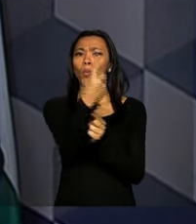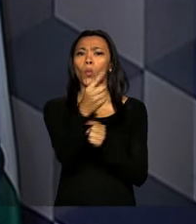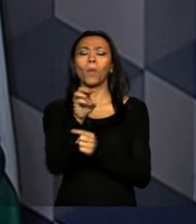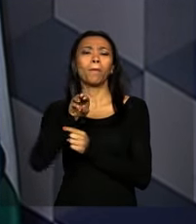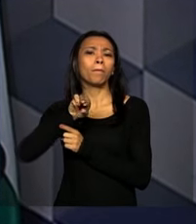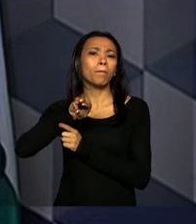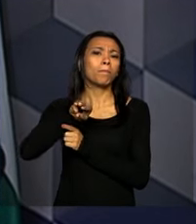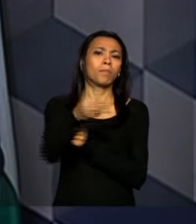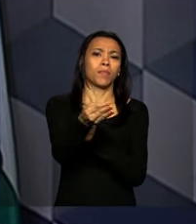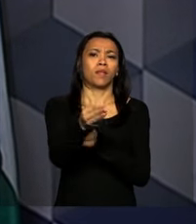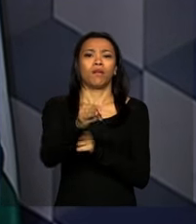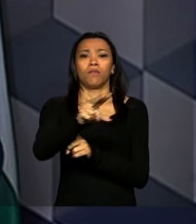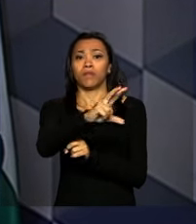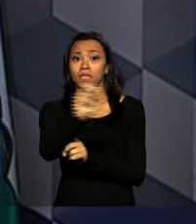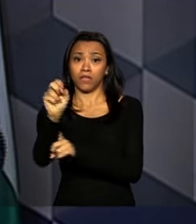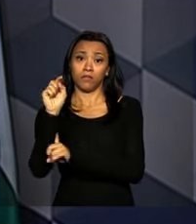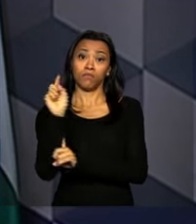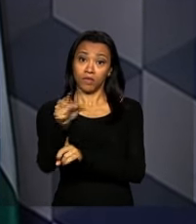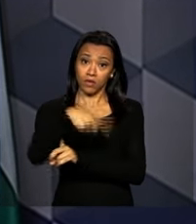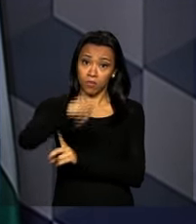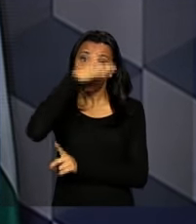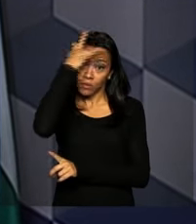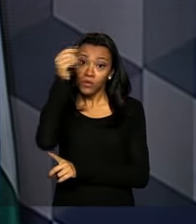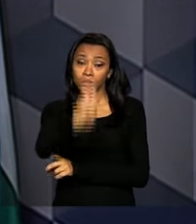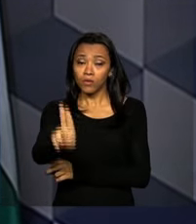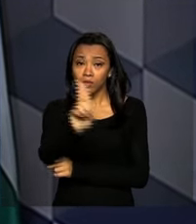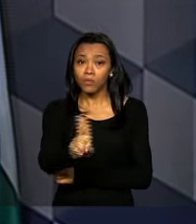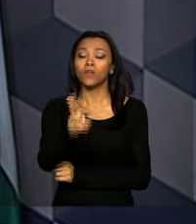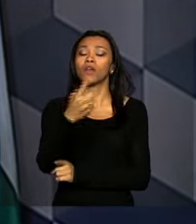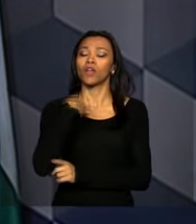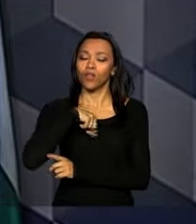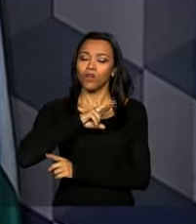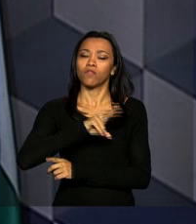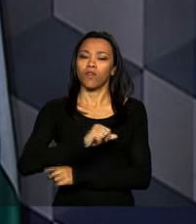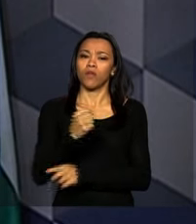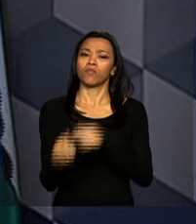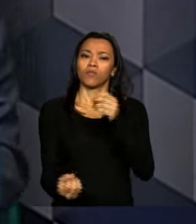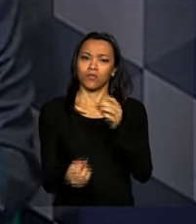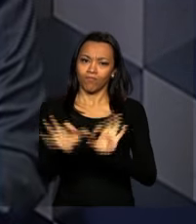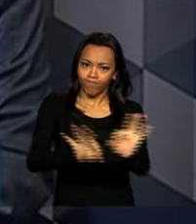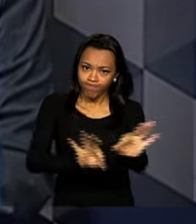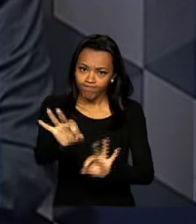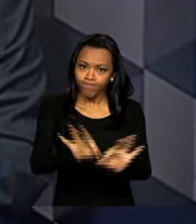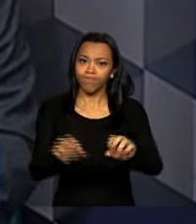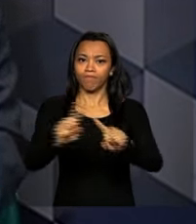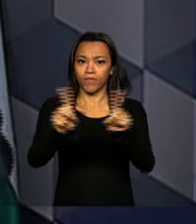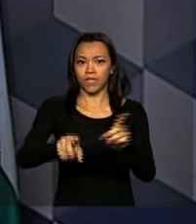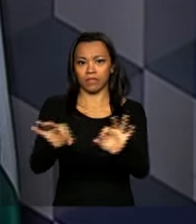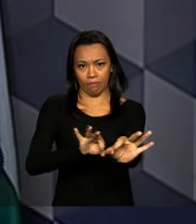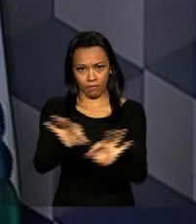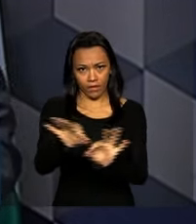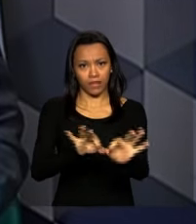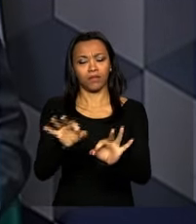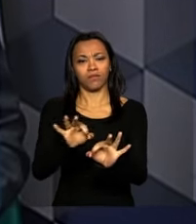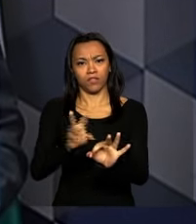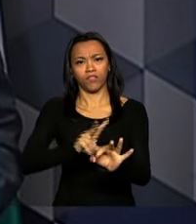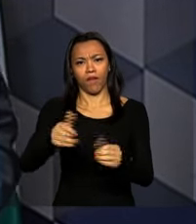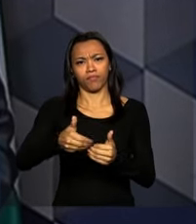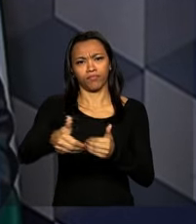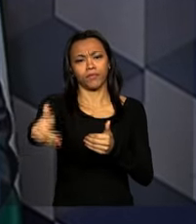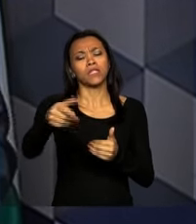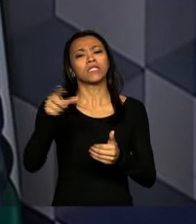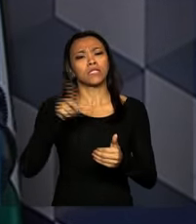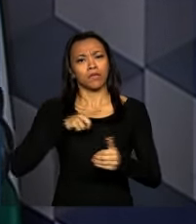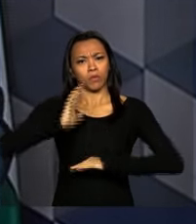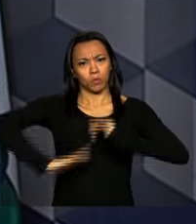agronegócio. E nós vamos executar esse Plano Safra, como sempre fizemos, com rapidez, com